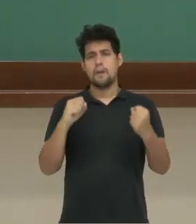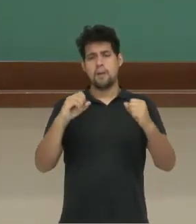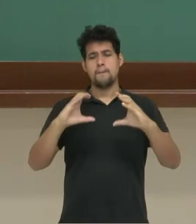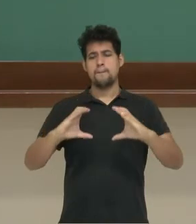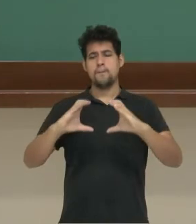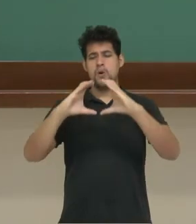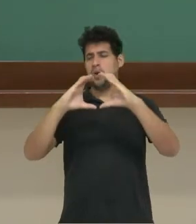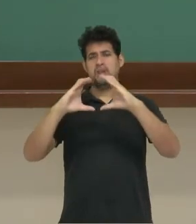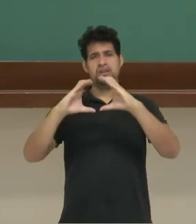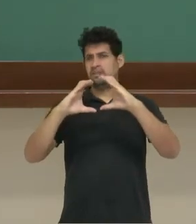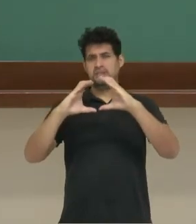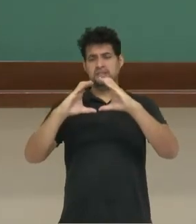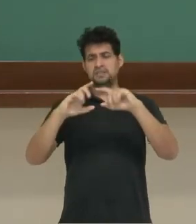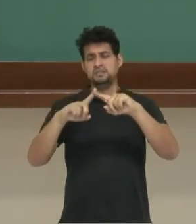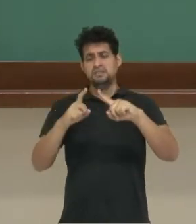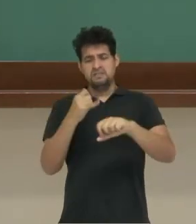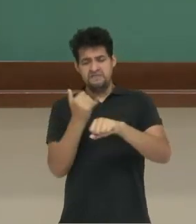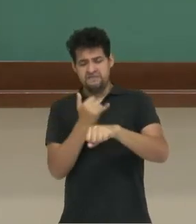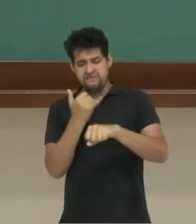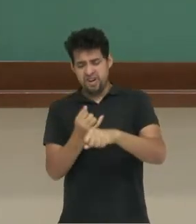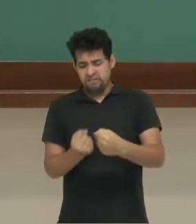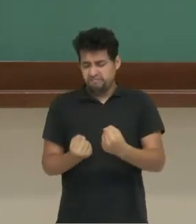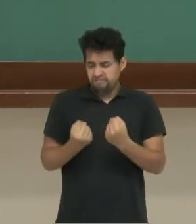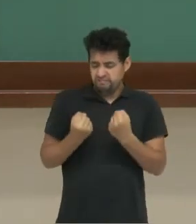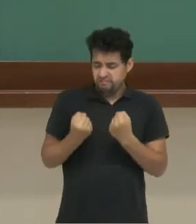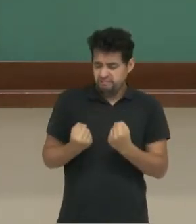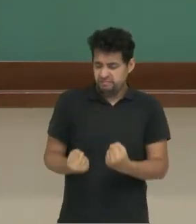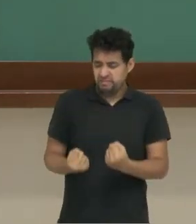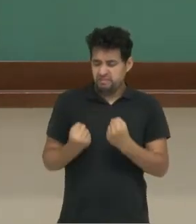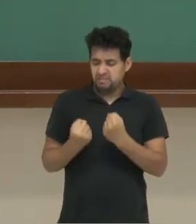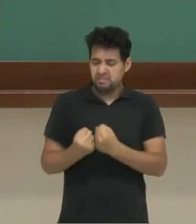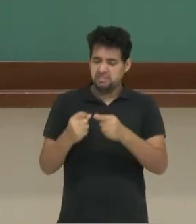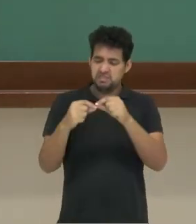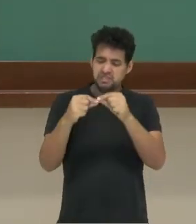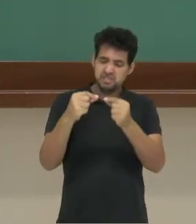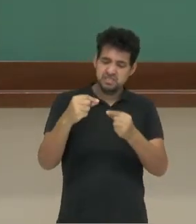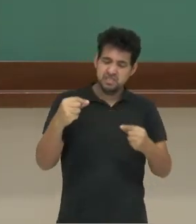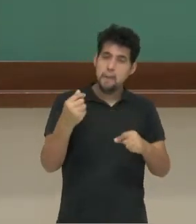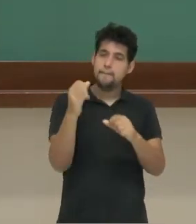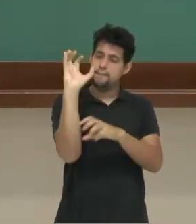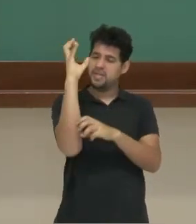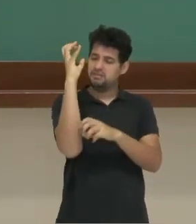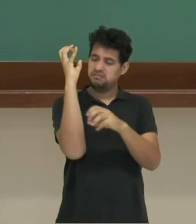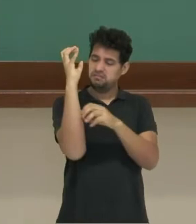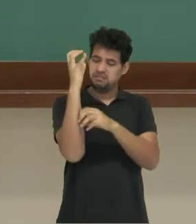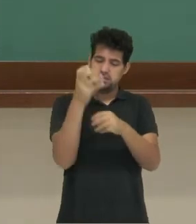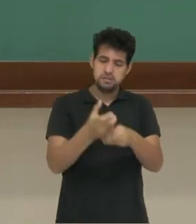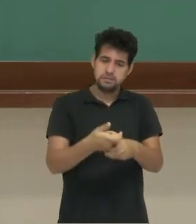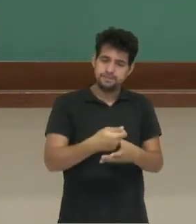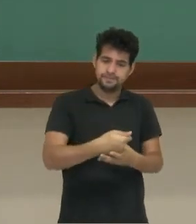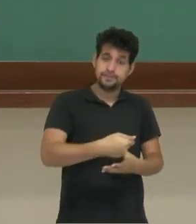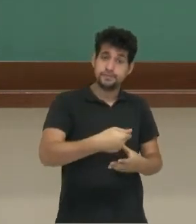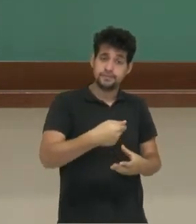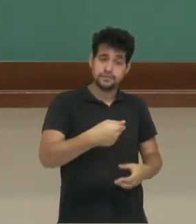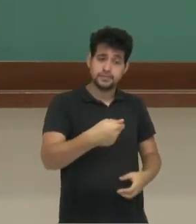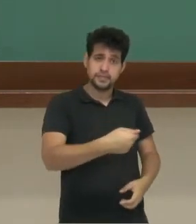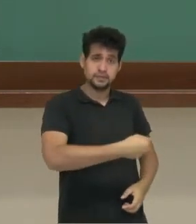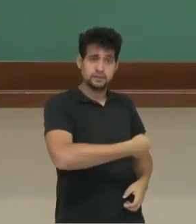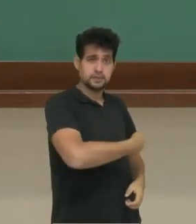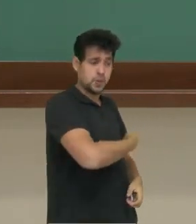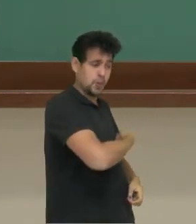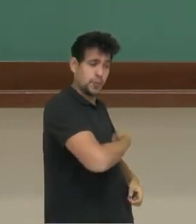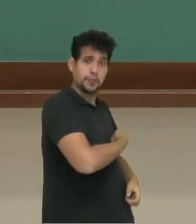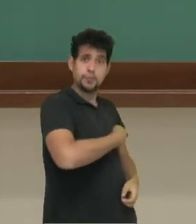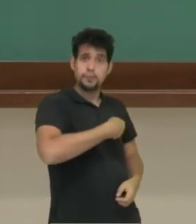um bloco de ferro pesado com um cabo de madeira. Então, eles seguravam nesse cabo, giravam o corpo